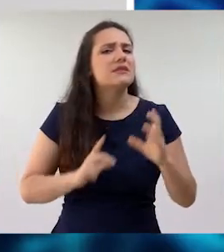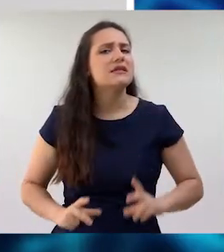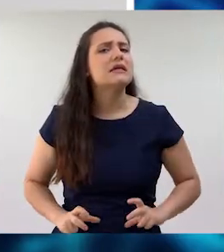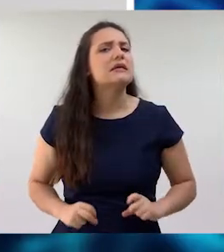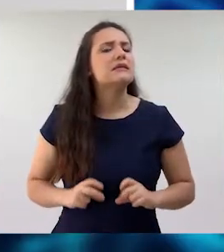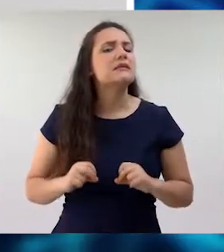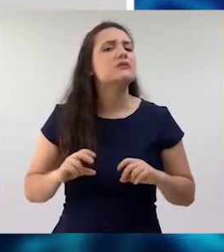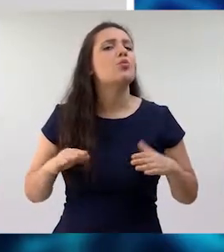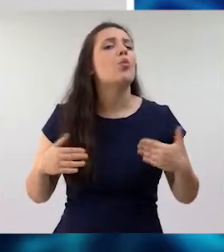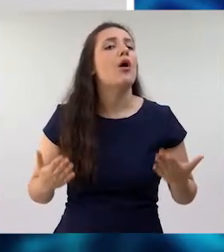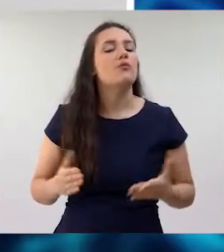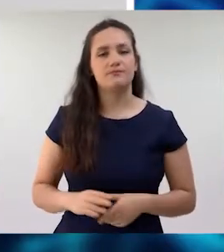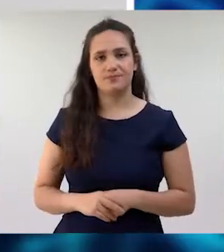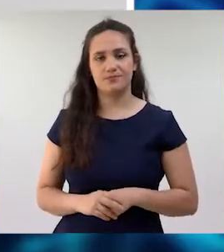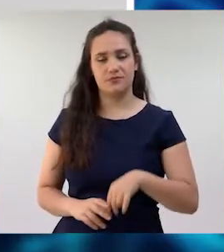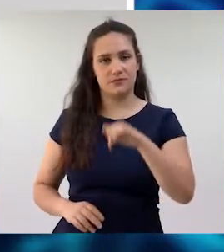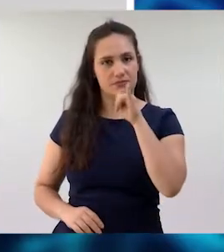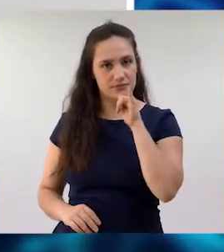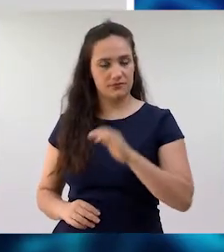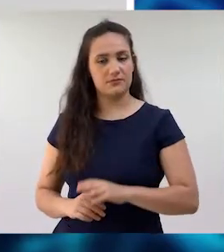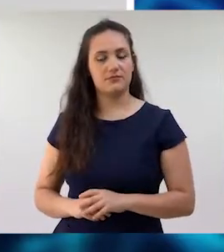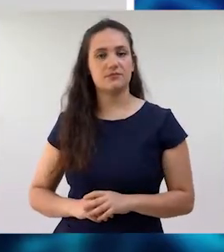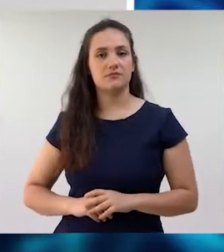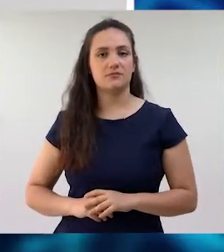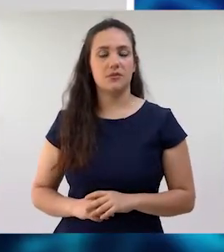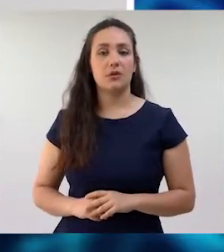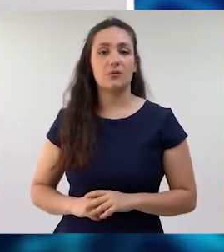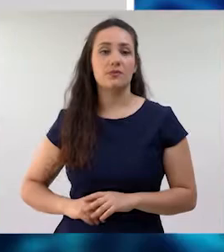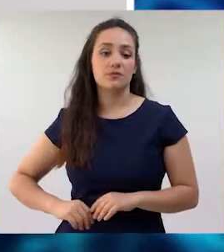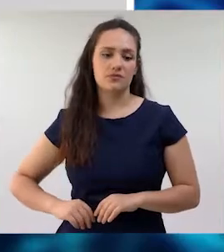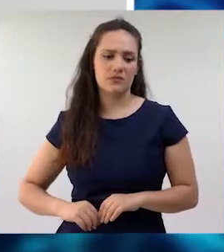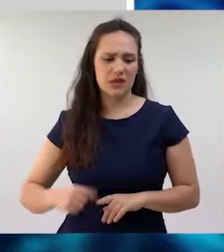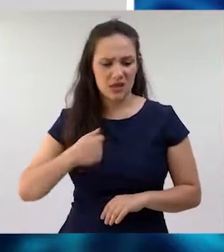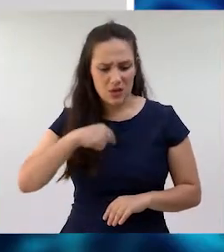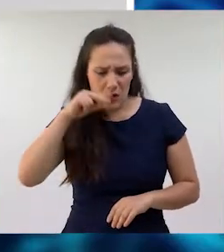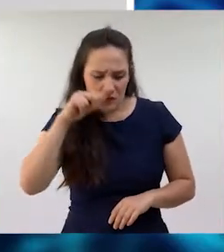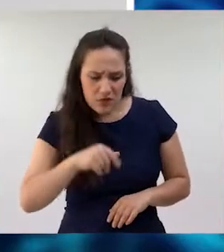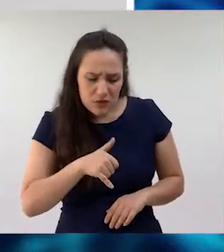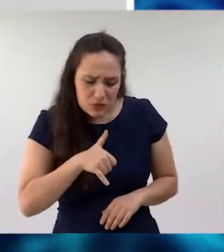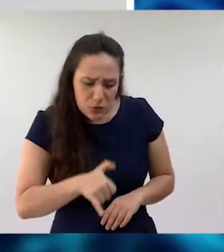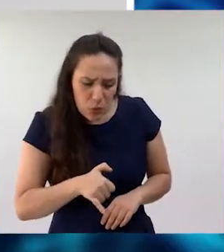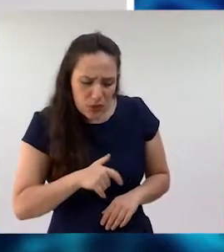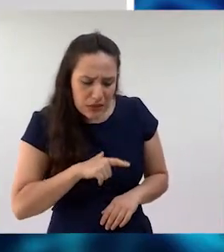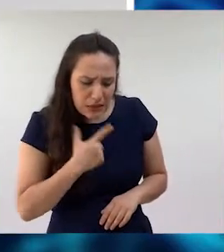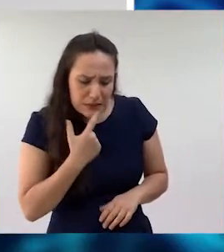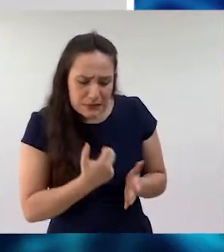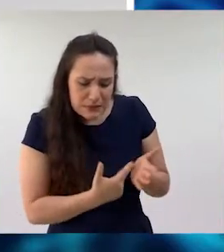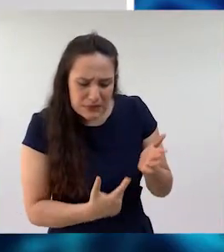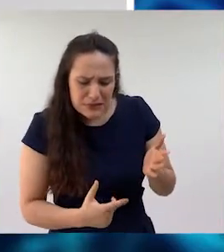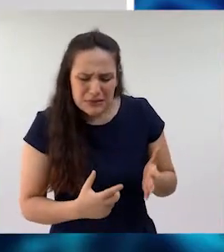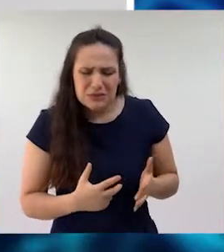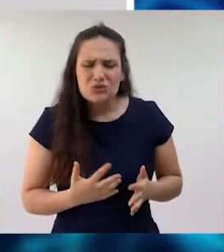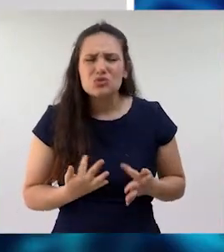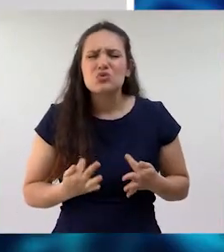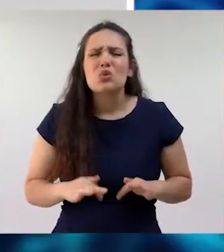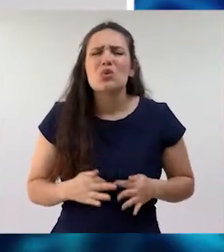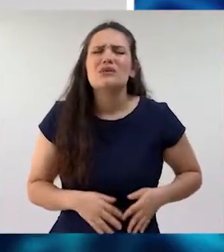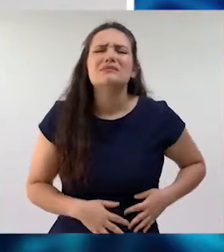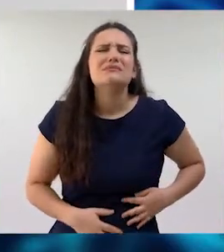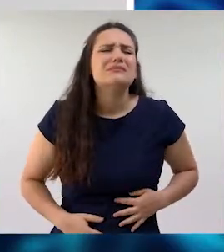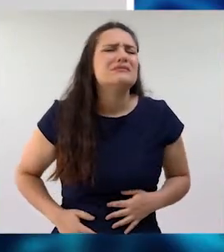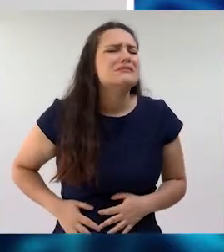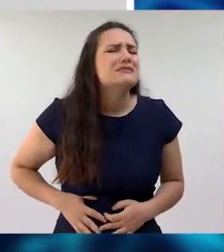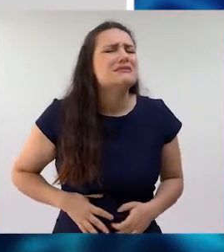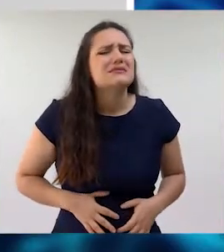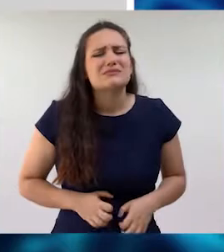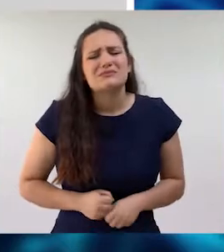câncer de intestino. Então, no câncer de intestino, o que a gente pode observar? Sangramento nas fezes, dor